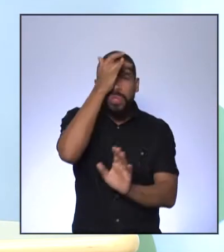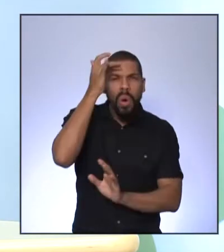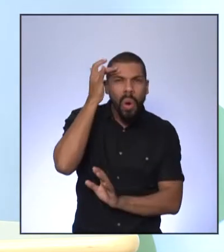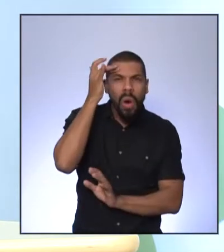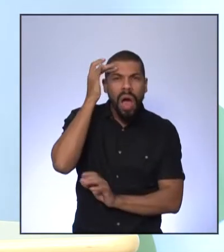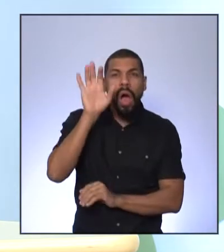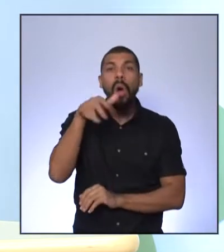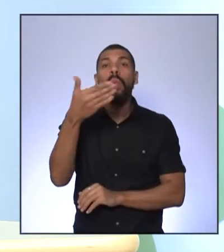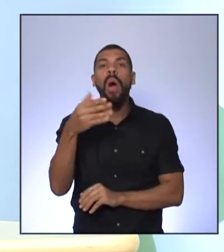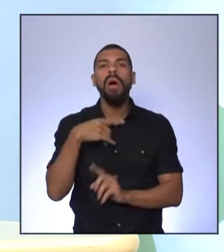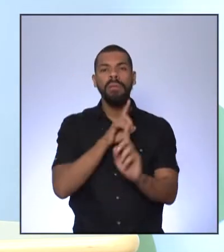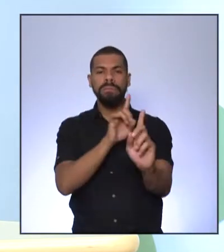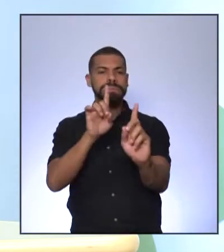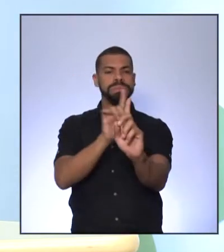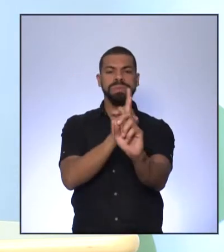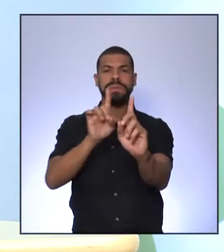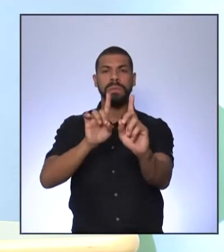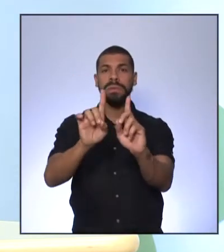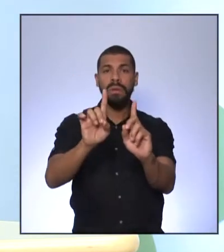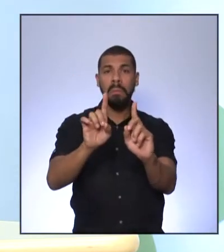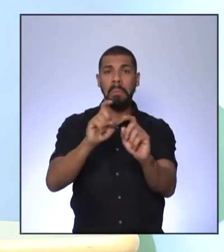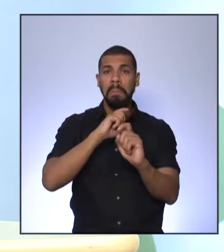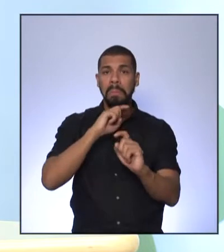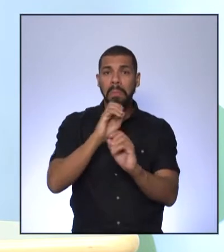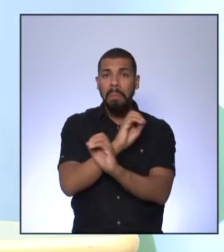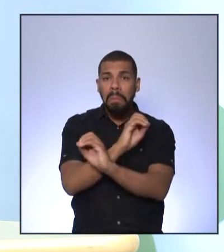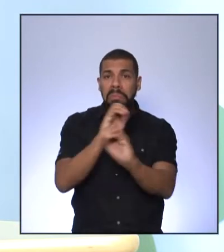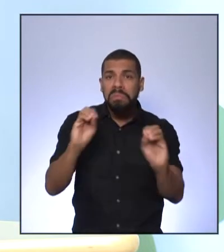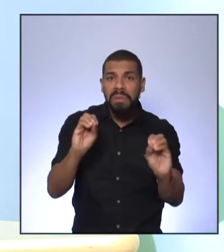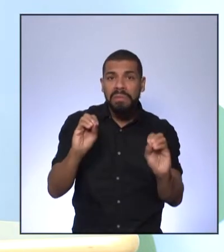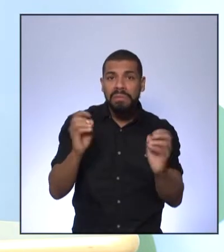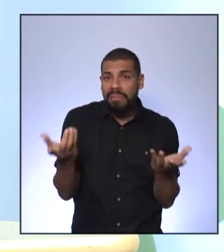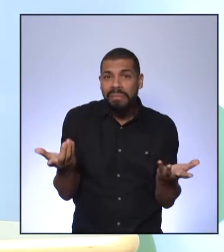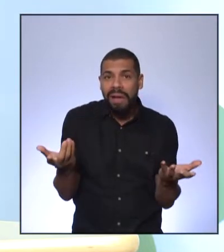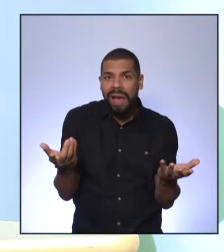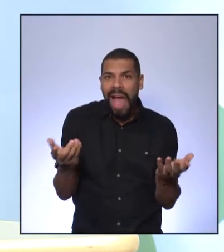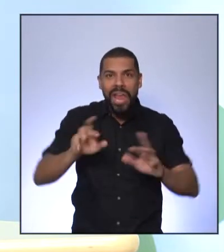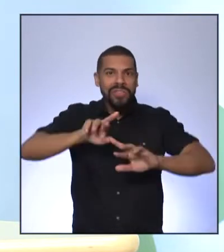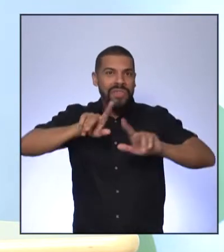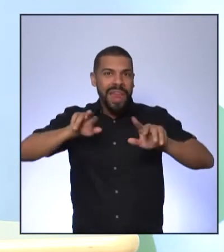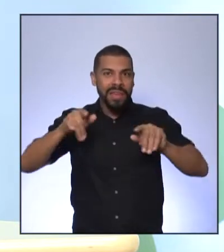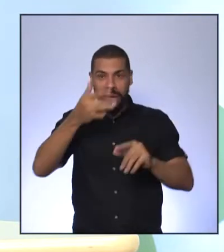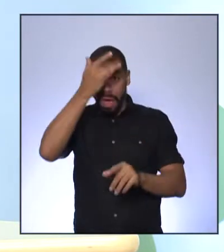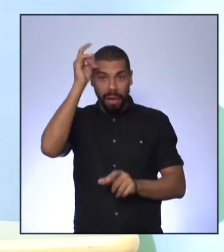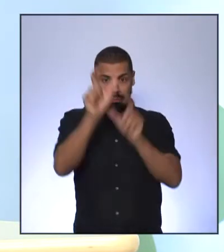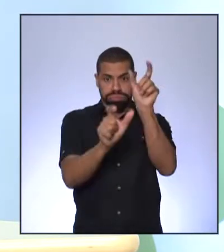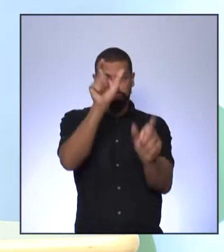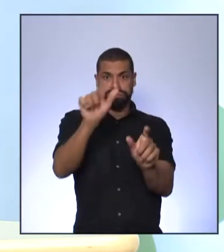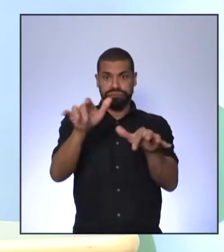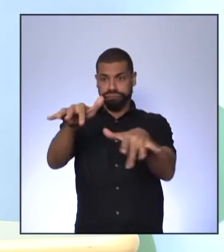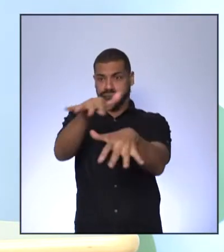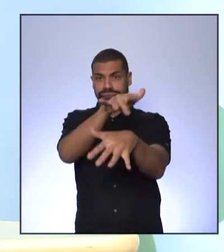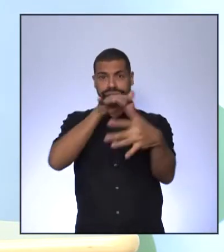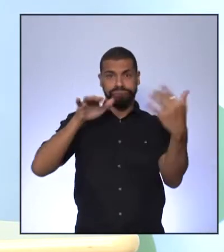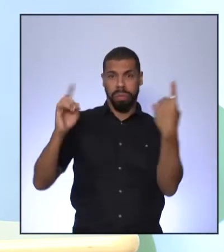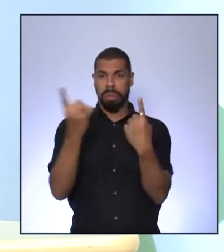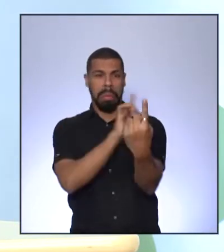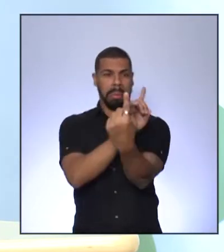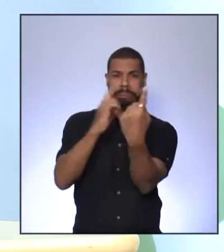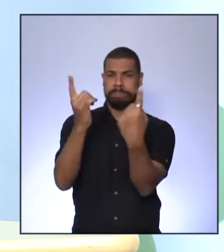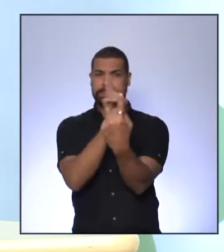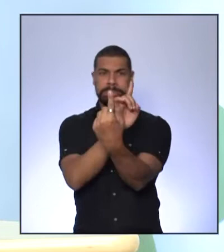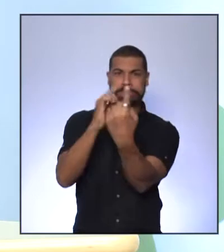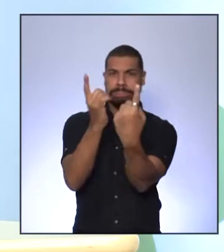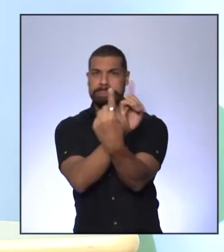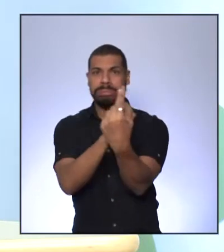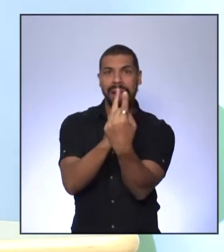você esbarrar em outra pessoa? É bem pequena, não é? E agora, se a nossa sala está lotada, a minha